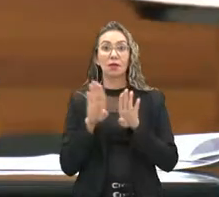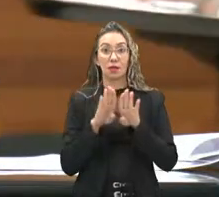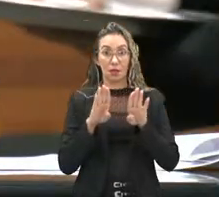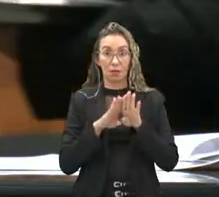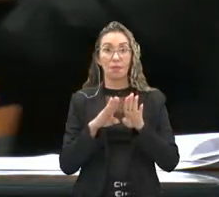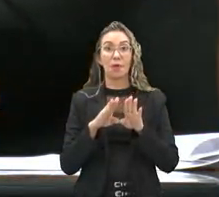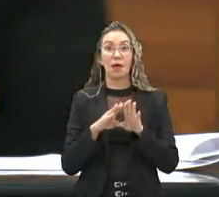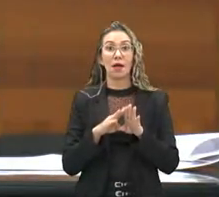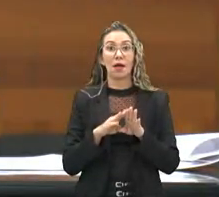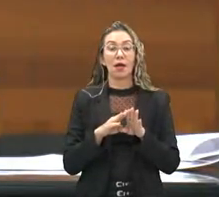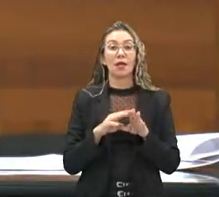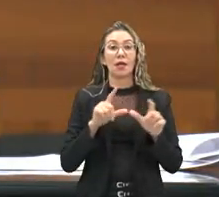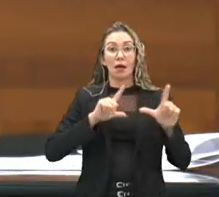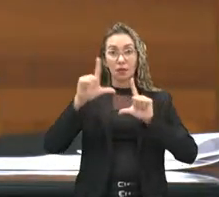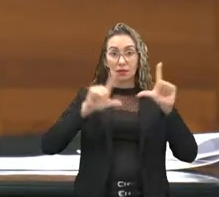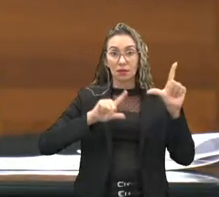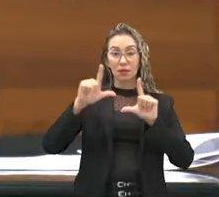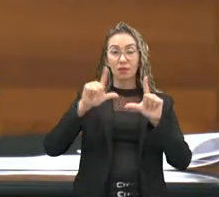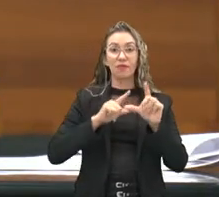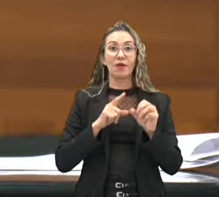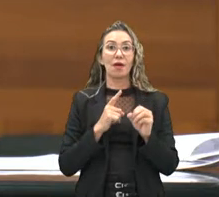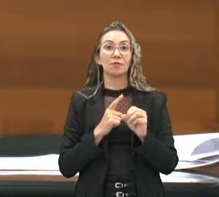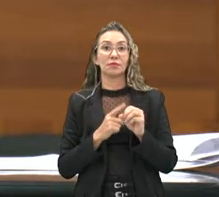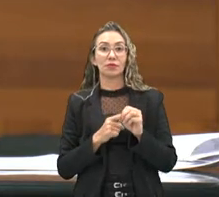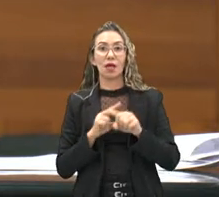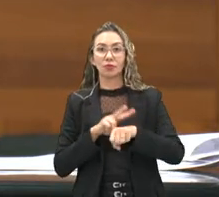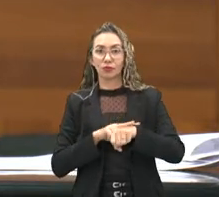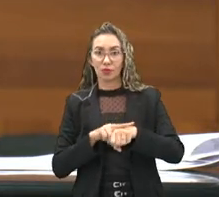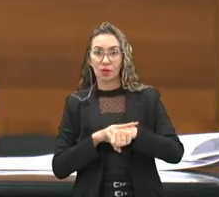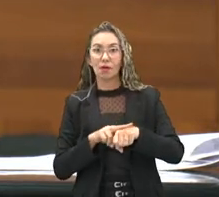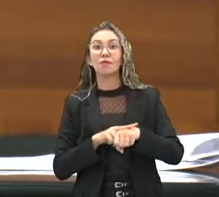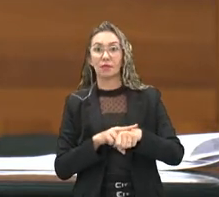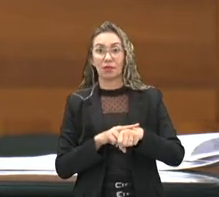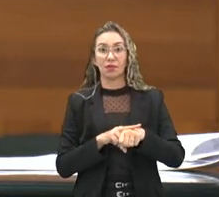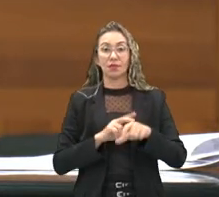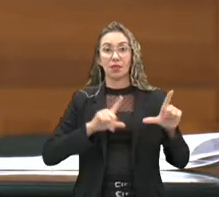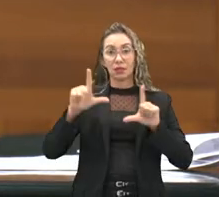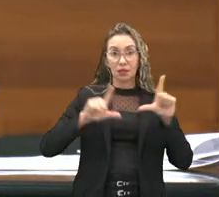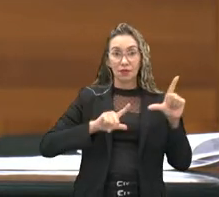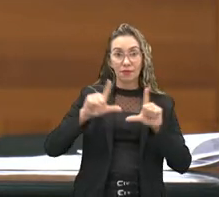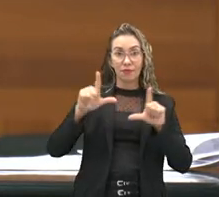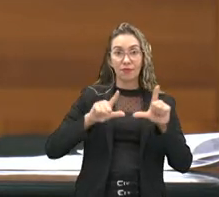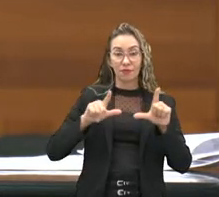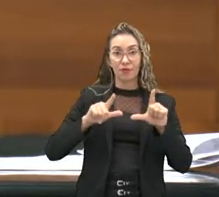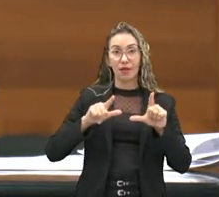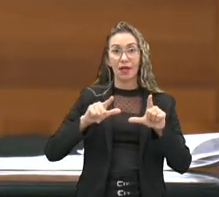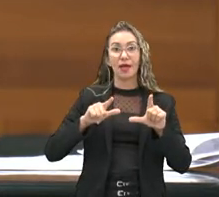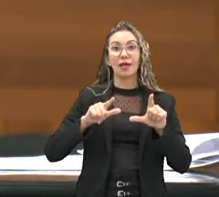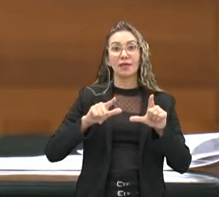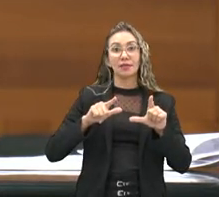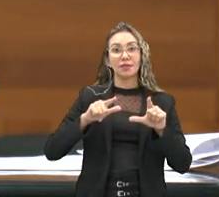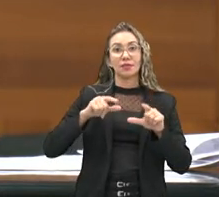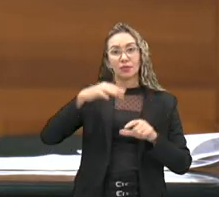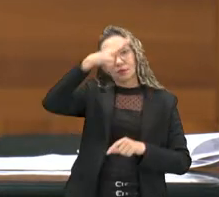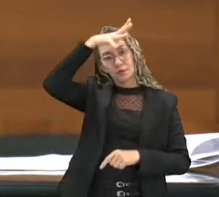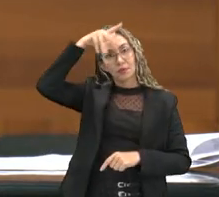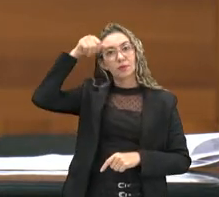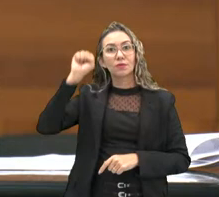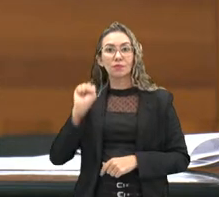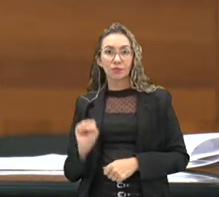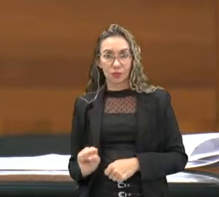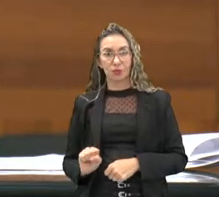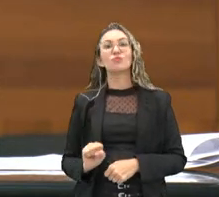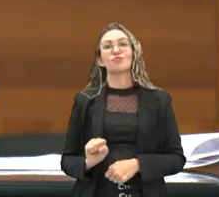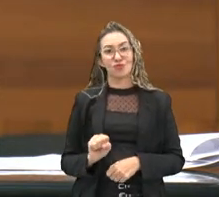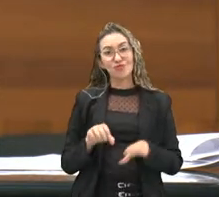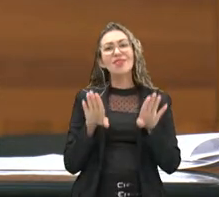Rádio Assembleia e pela TV Assembleia de Mato Grosso do Sul. A cidade de Campo Grande e todos os municípios do Mato Grosso do Sul